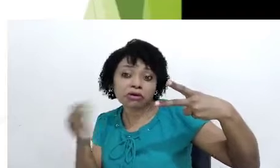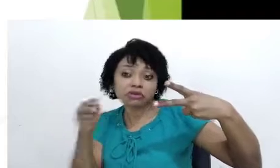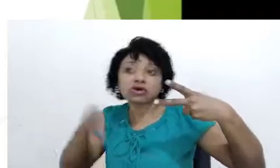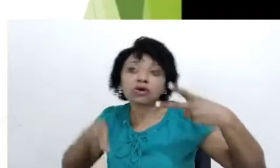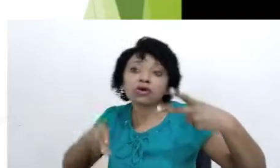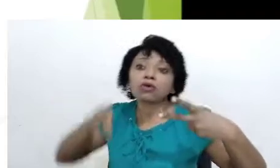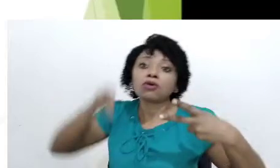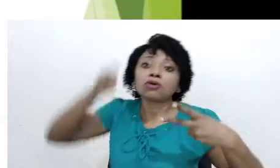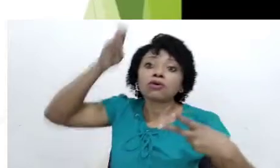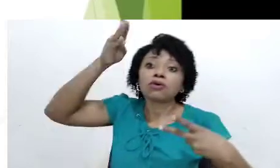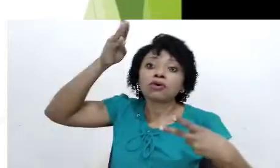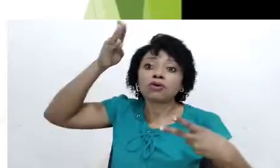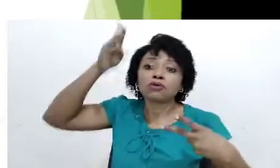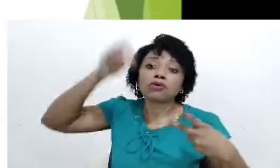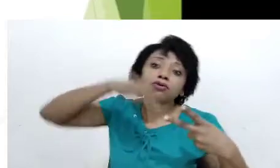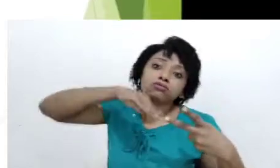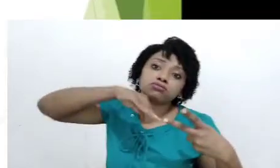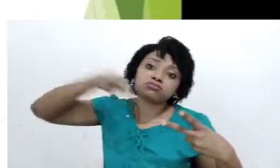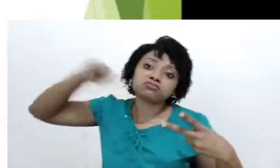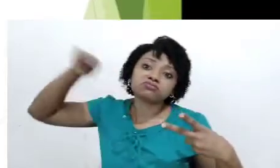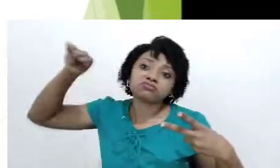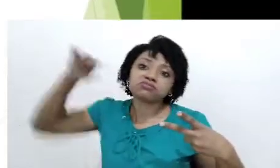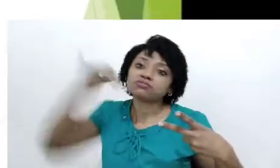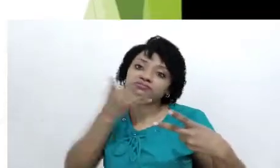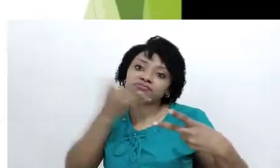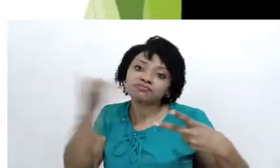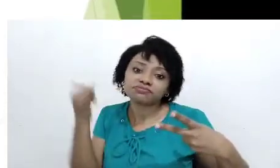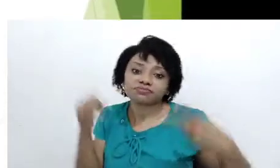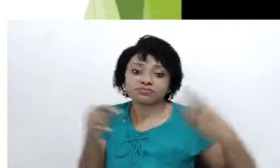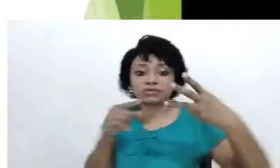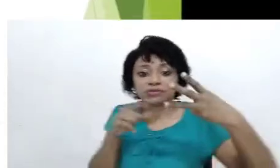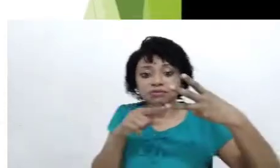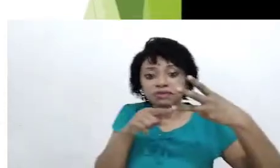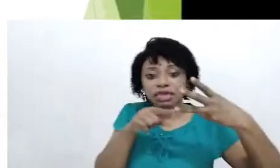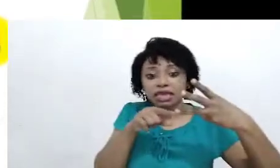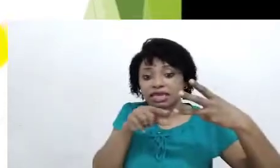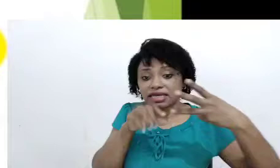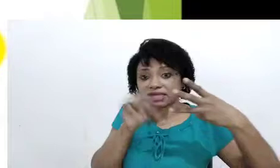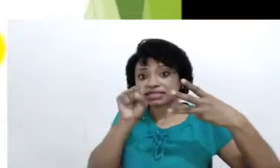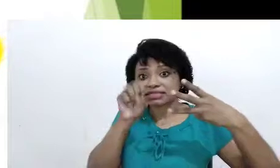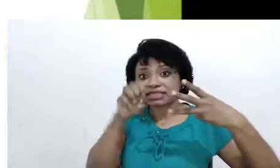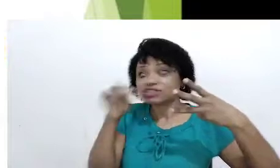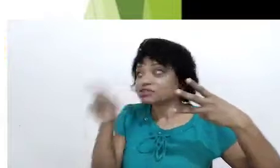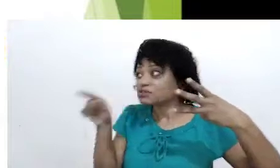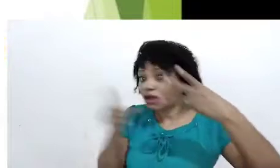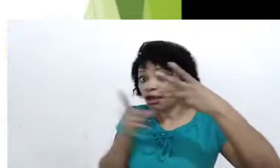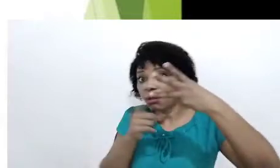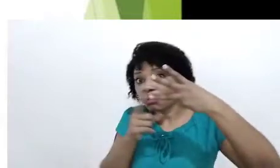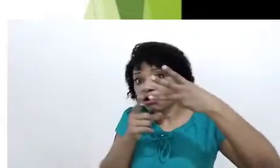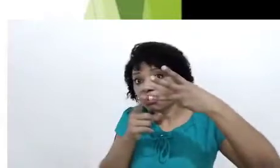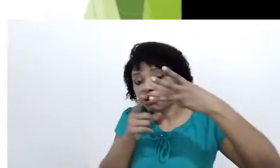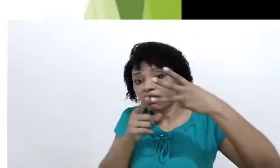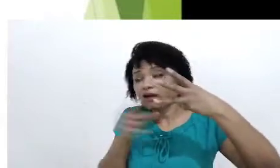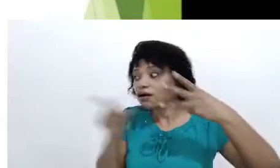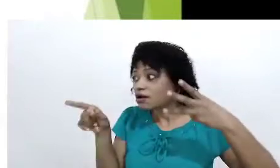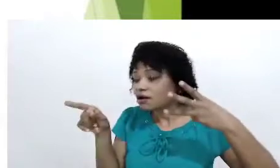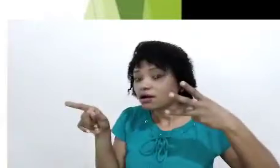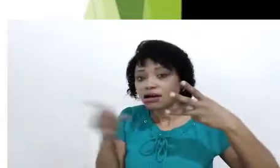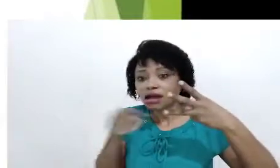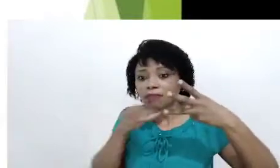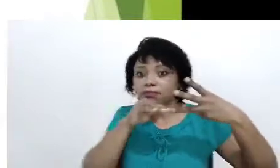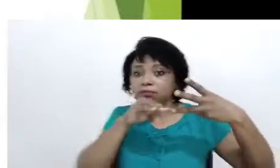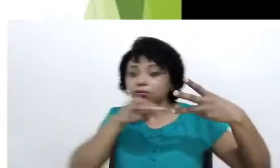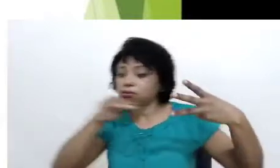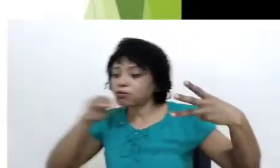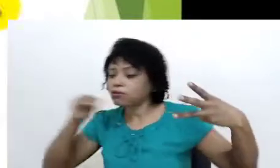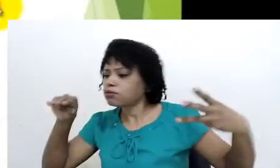A direção pode ser uma direção horizontal, vertical ou inclinada. E o sentido é para onde